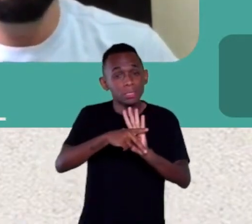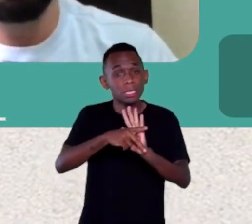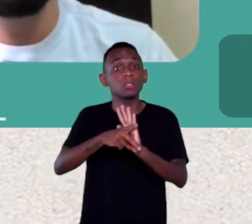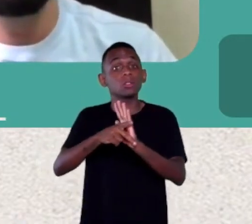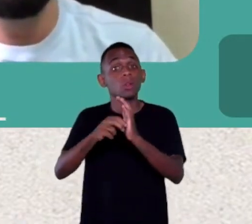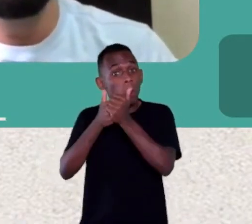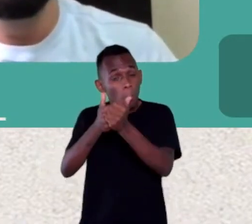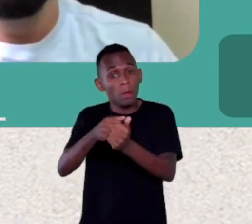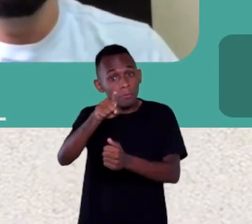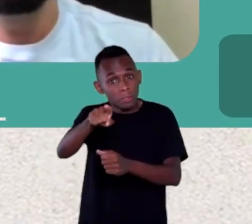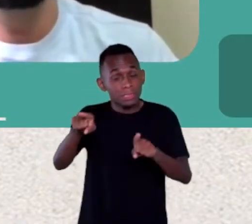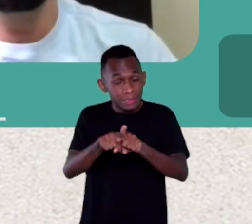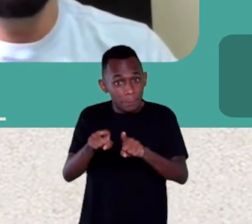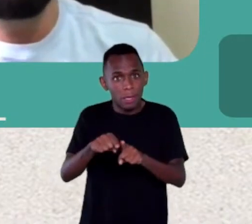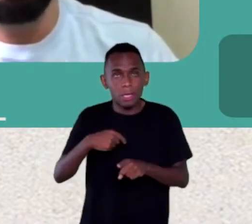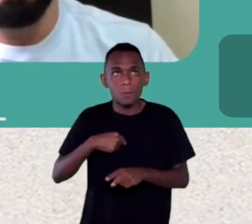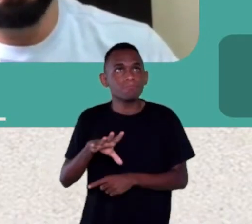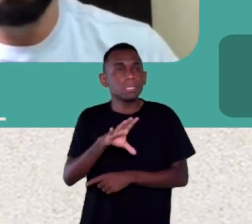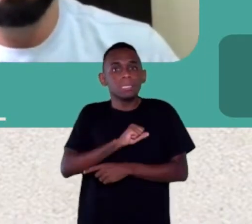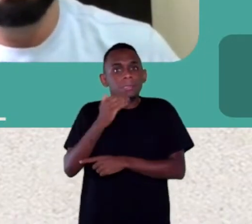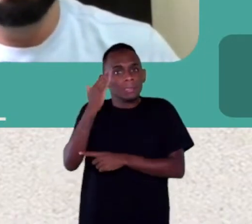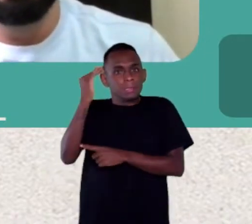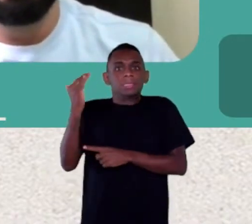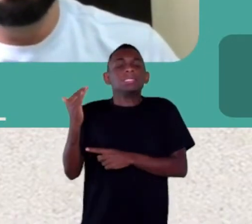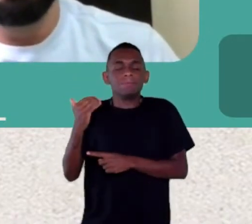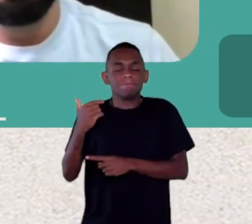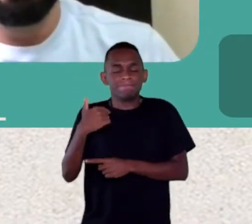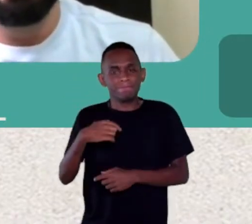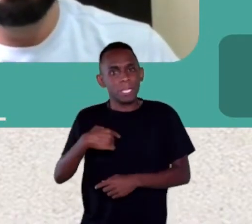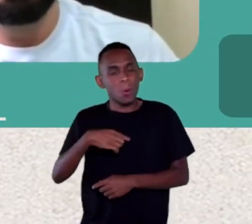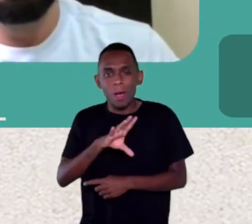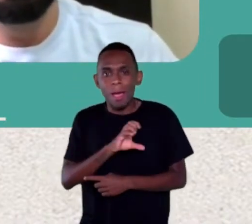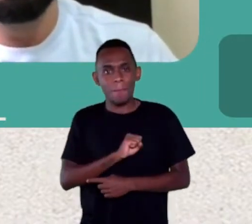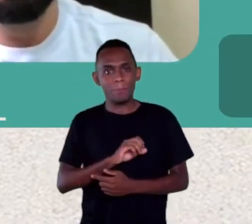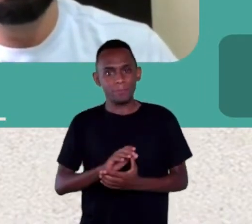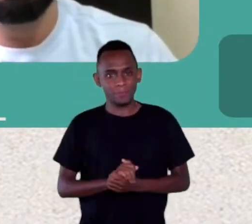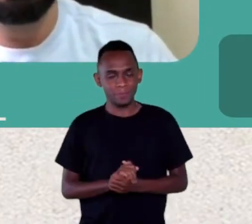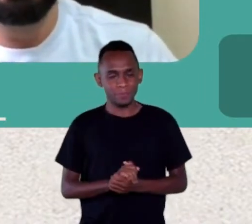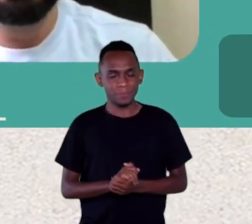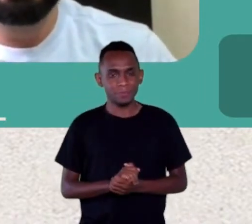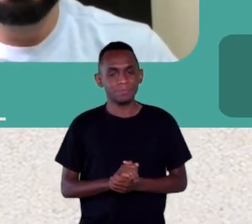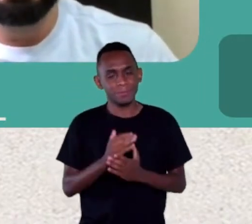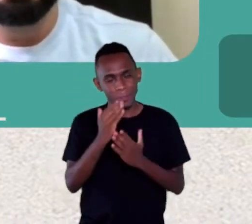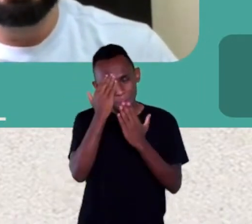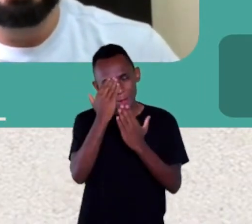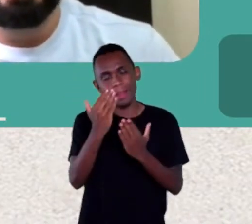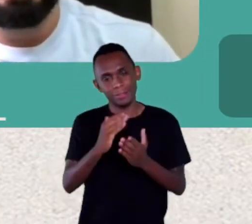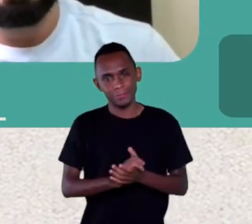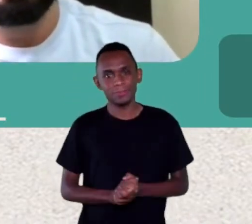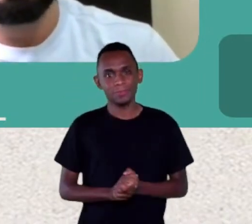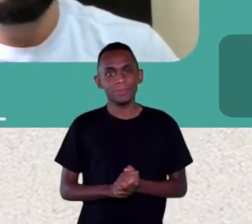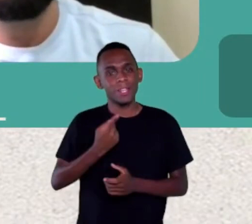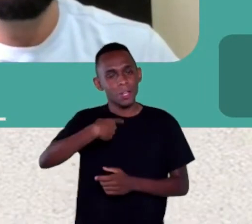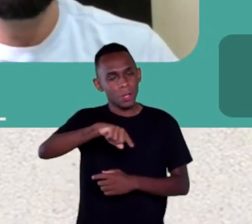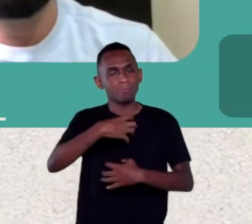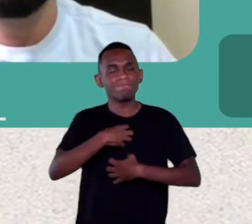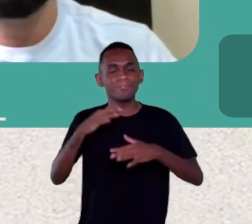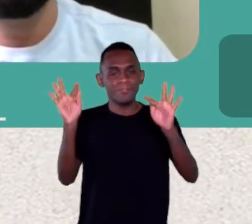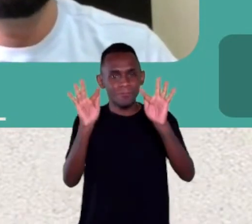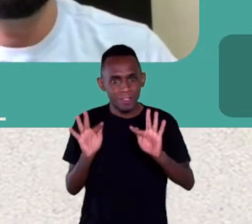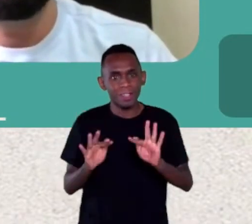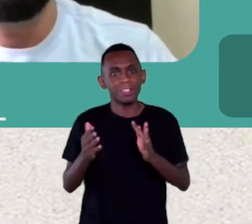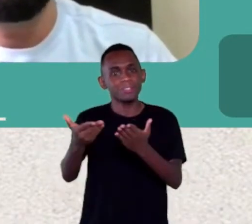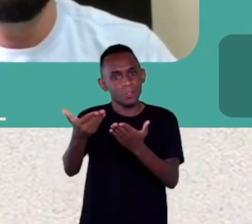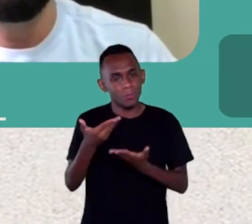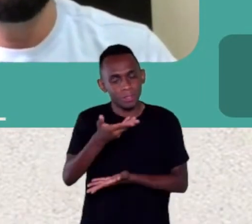um óculos de hastes pretas e veste uma camisa branca. Magela está sentada em frente a uma pintura de uma mulher com fundo preto.